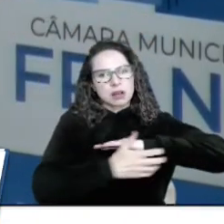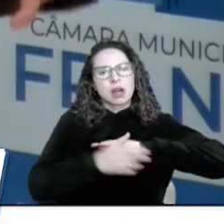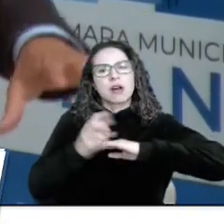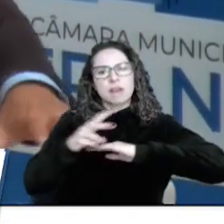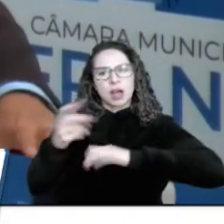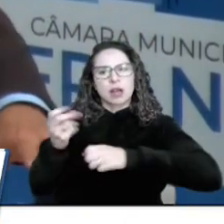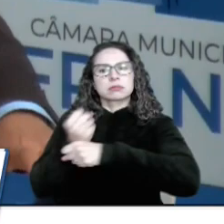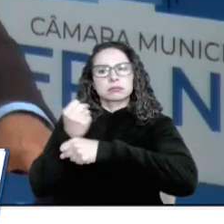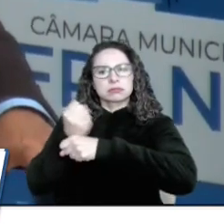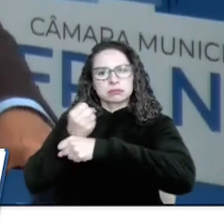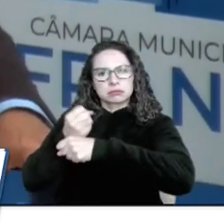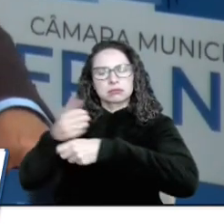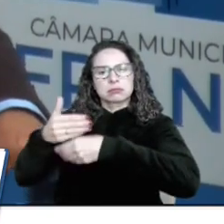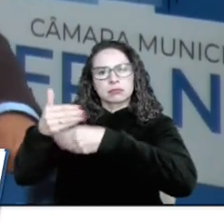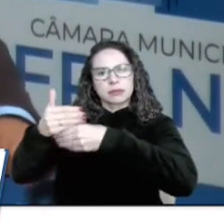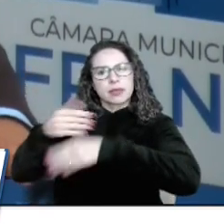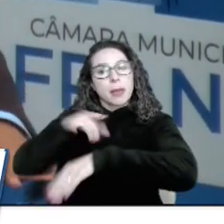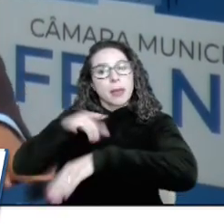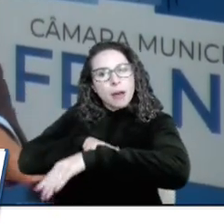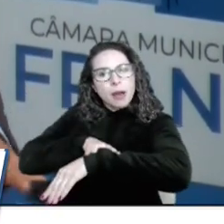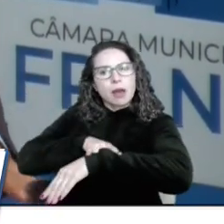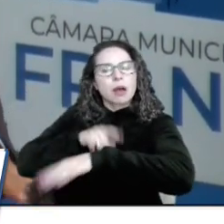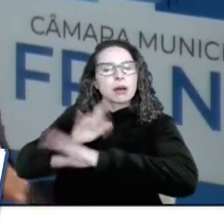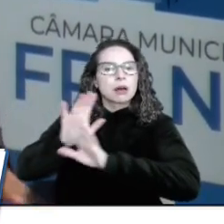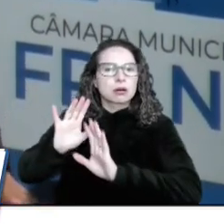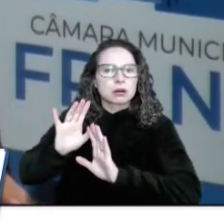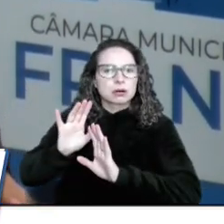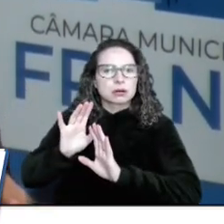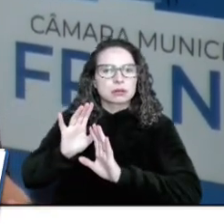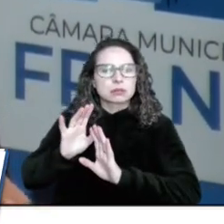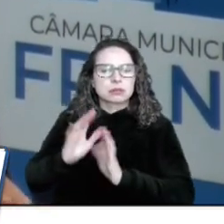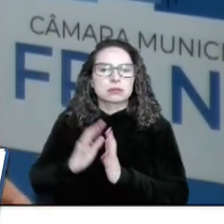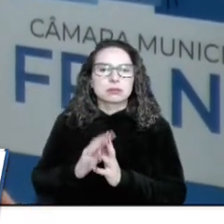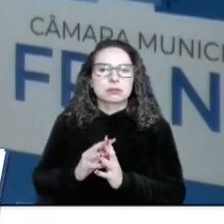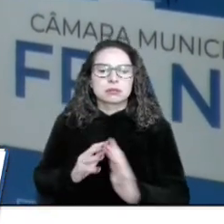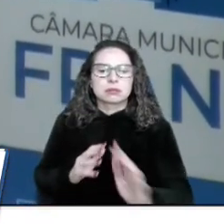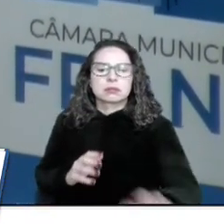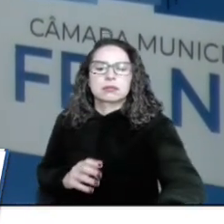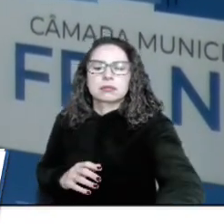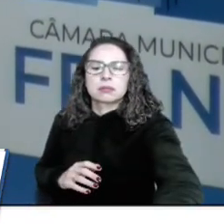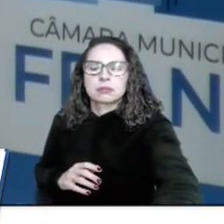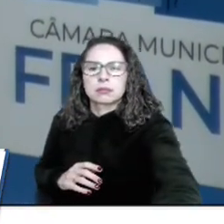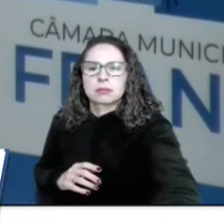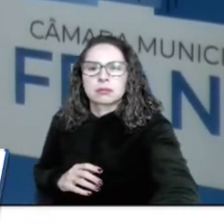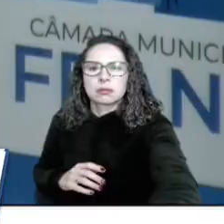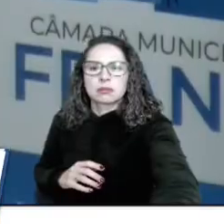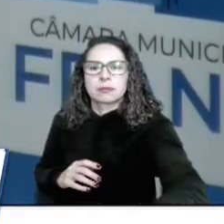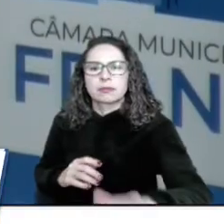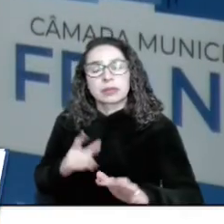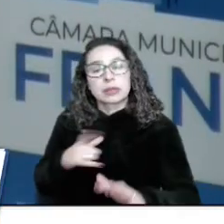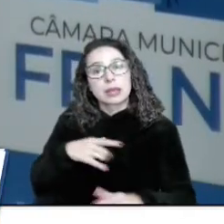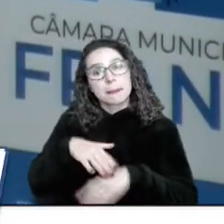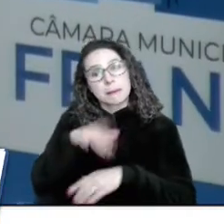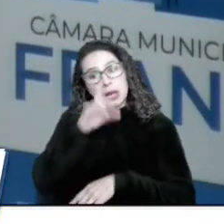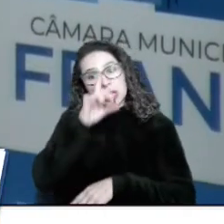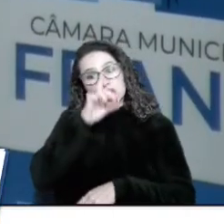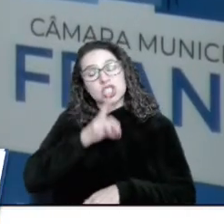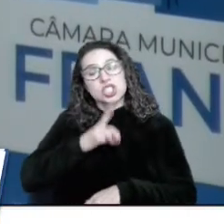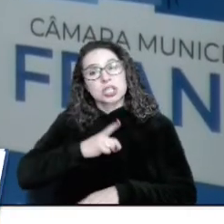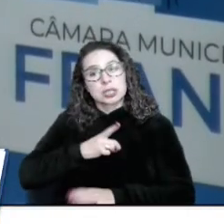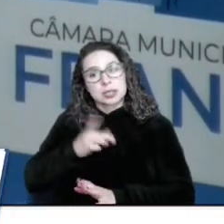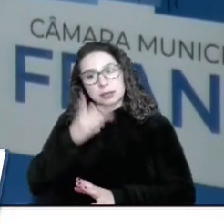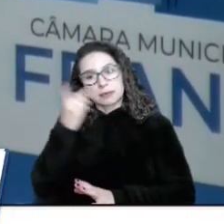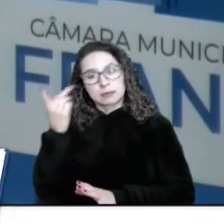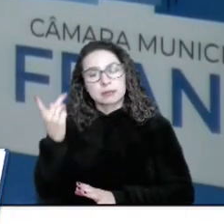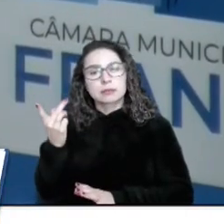tem um vaso sanitário para fazer as necessidades físicas. Dá mais dignidade para as pessoas. O que